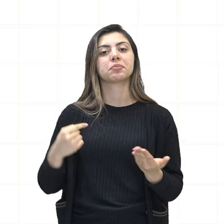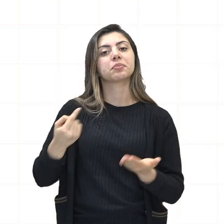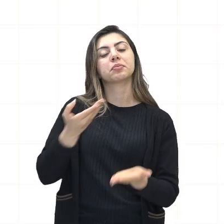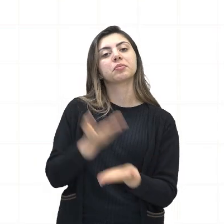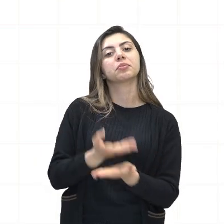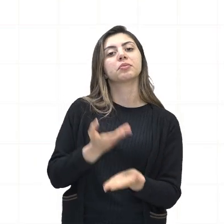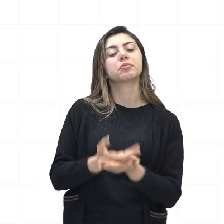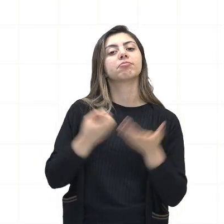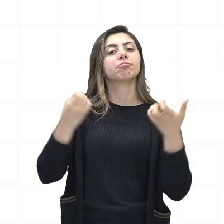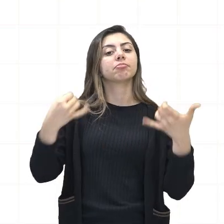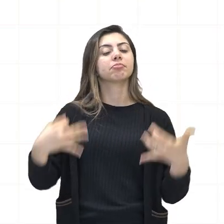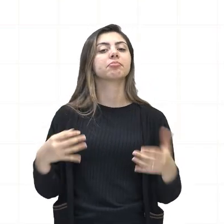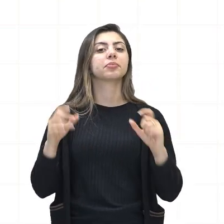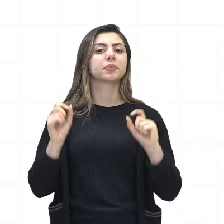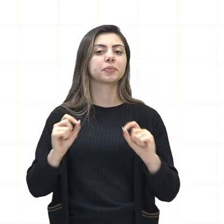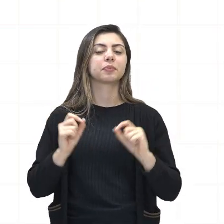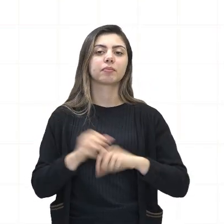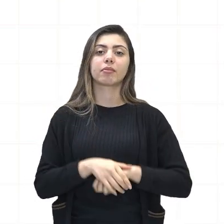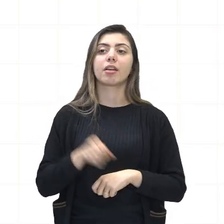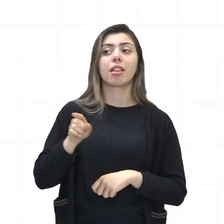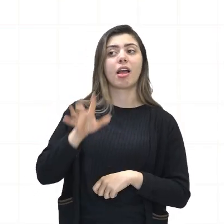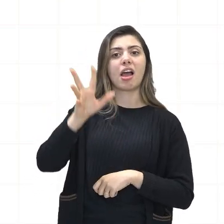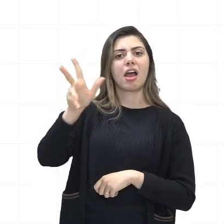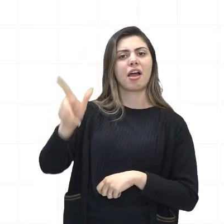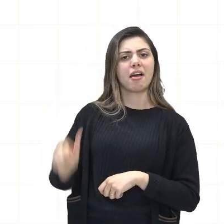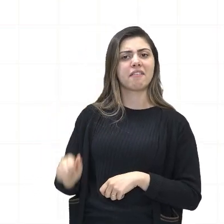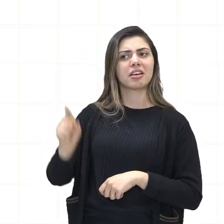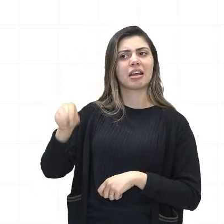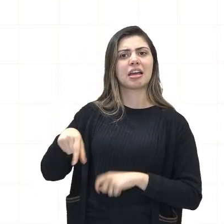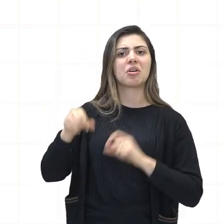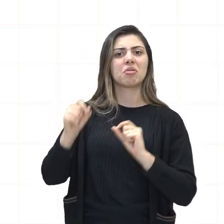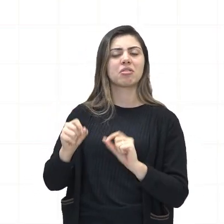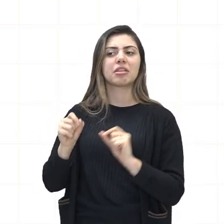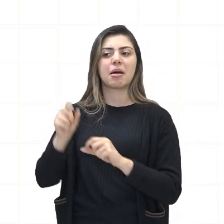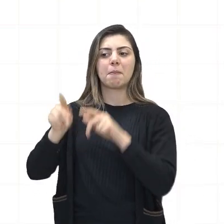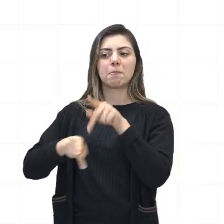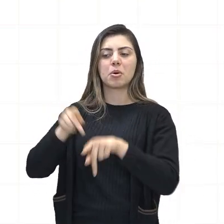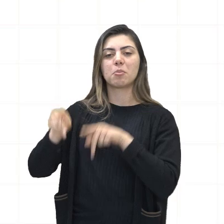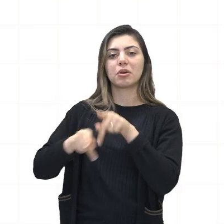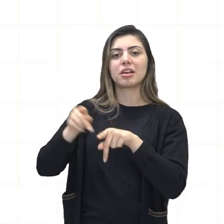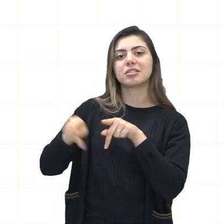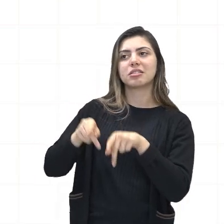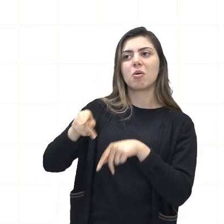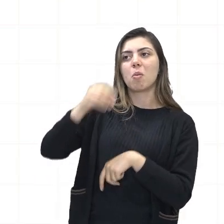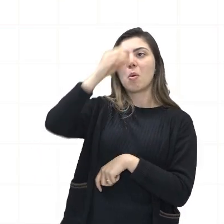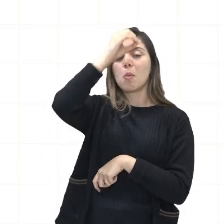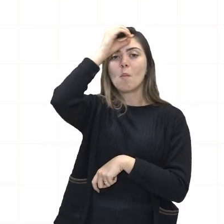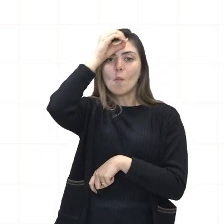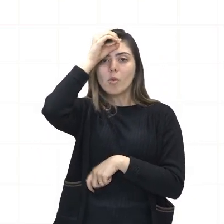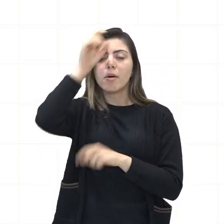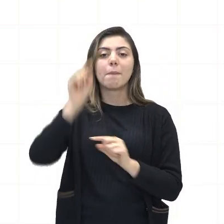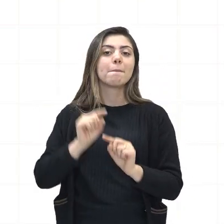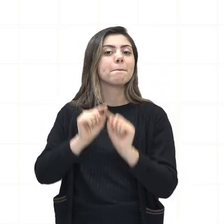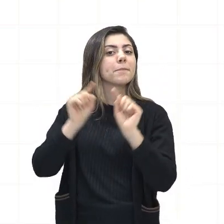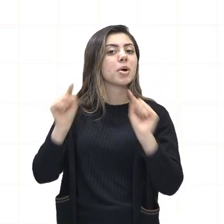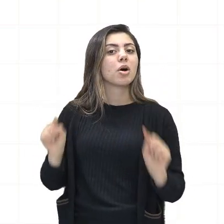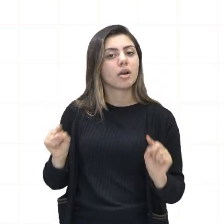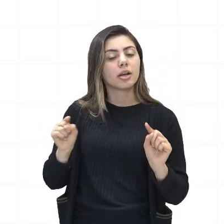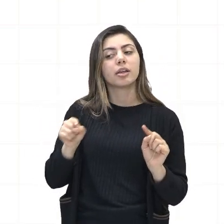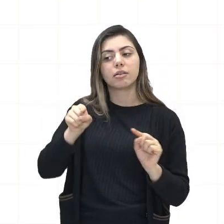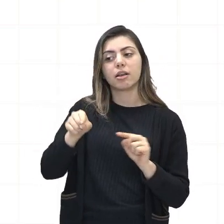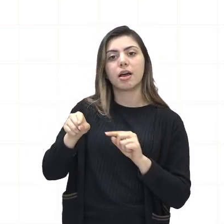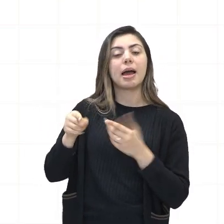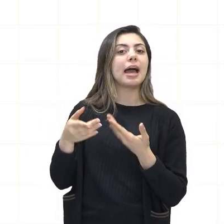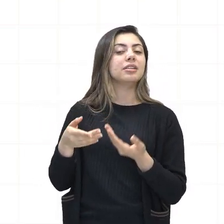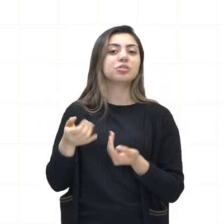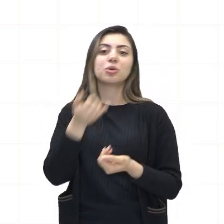que a África é um continente onde a maioria da população é negra, né? Mas a gente, mesmo entre a população